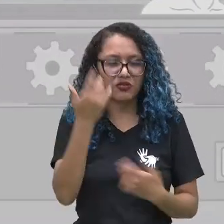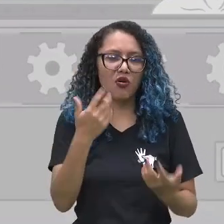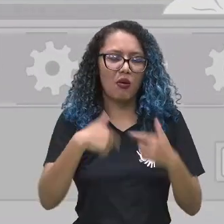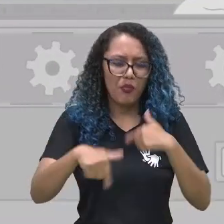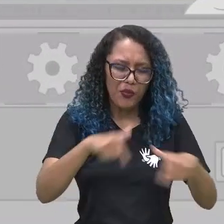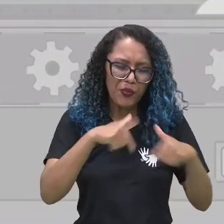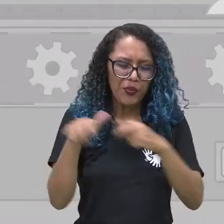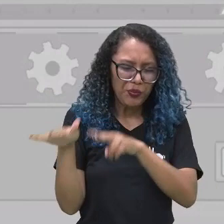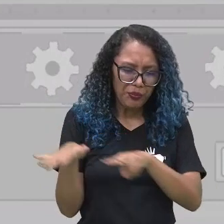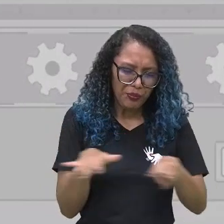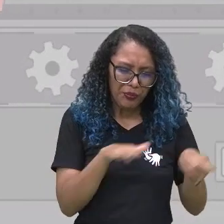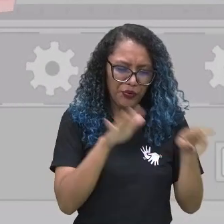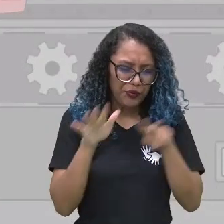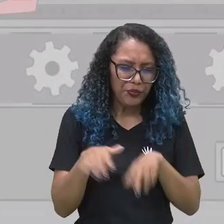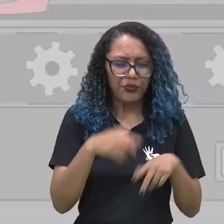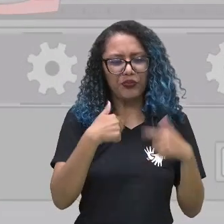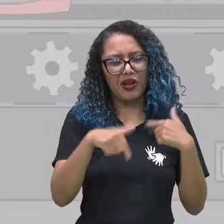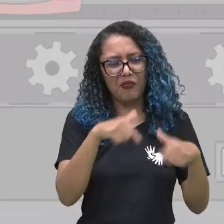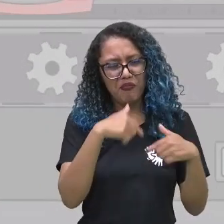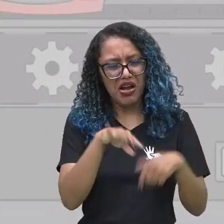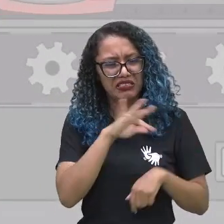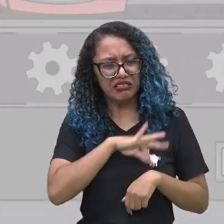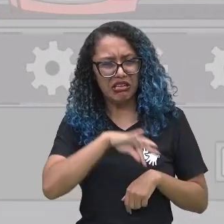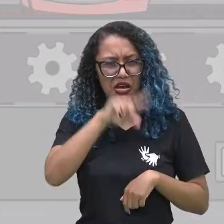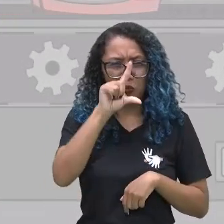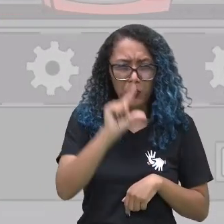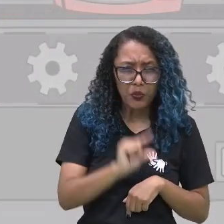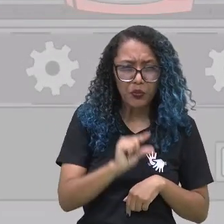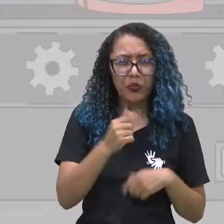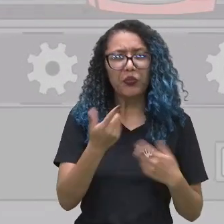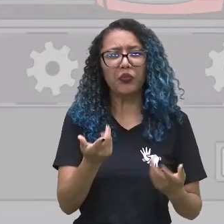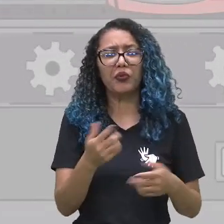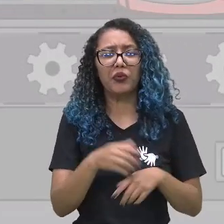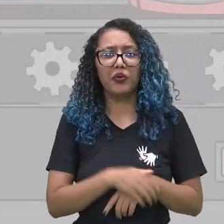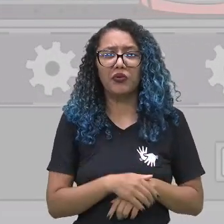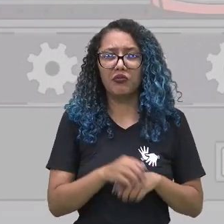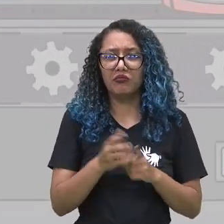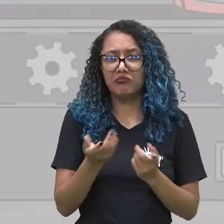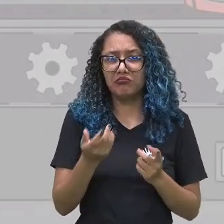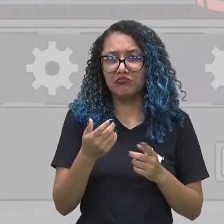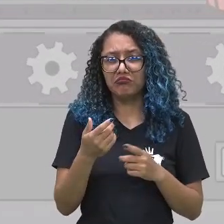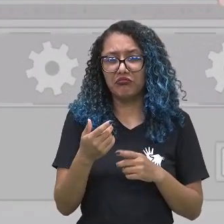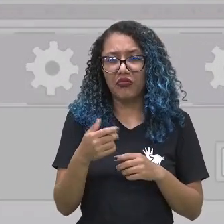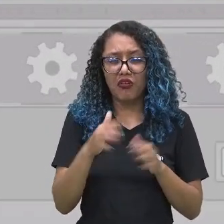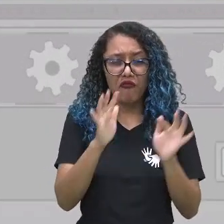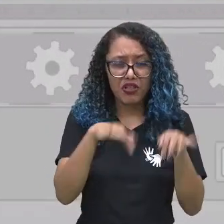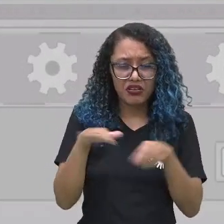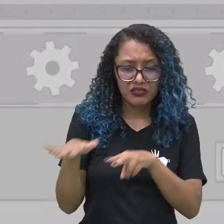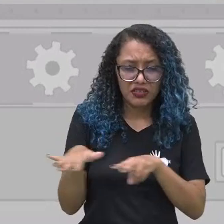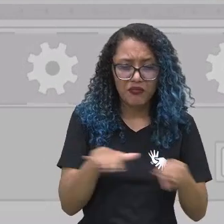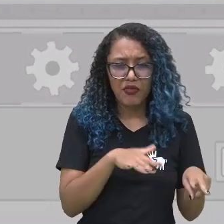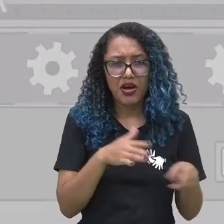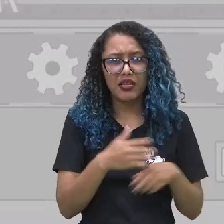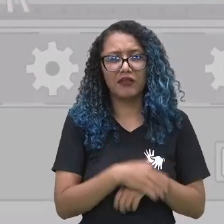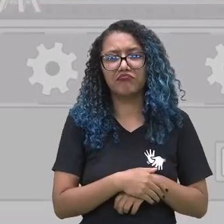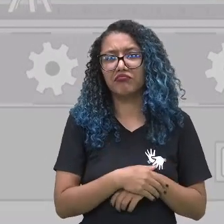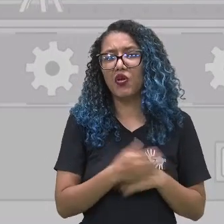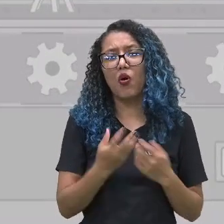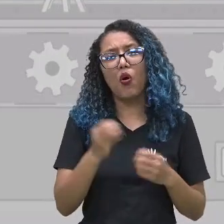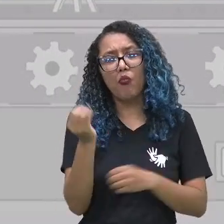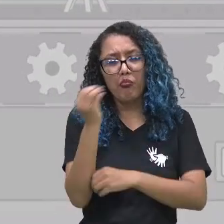inteira, recebe mal, ganha mal, no final da semana ele chega em casa, no final do dia, ou